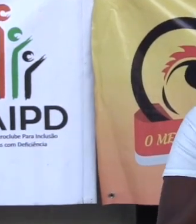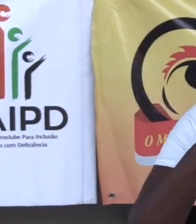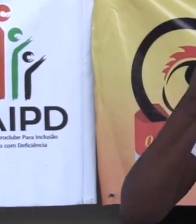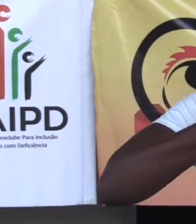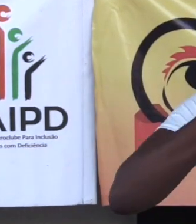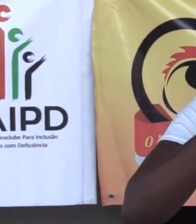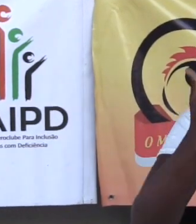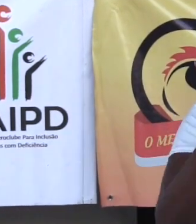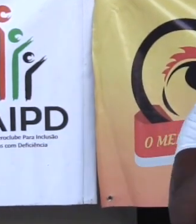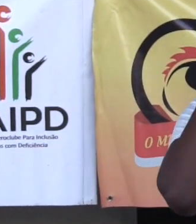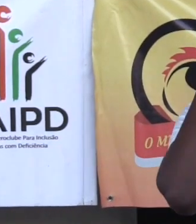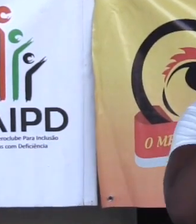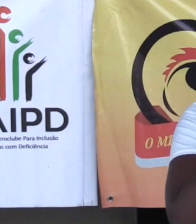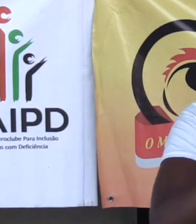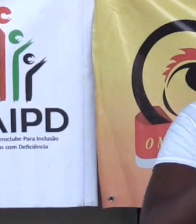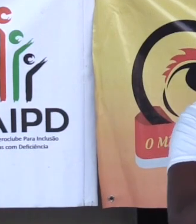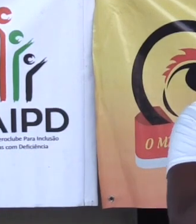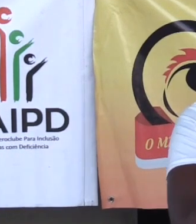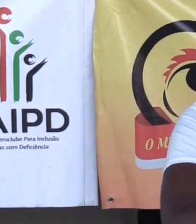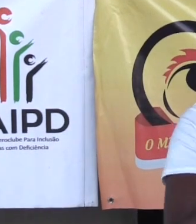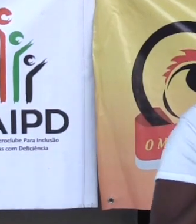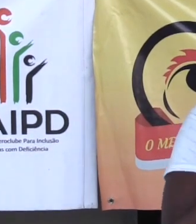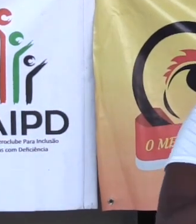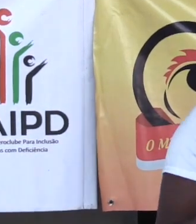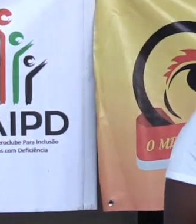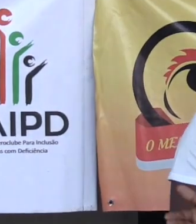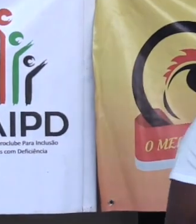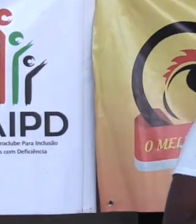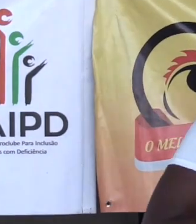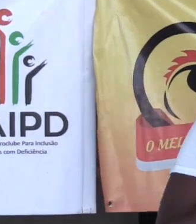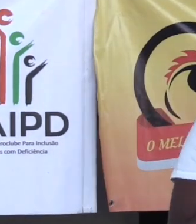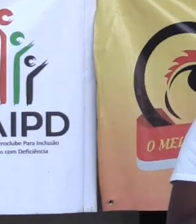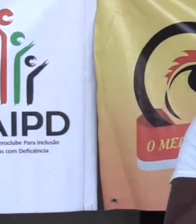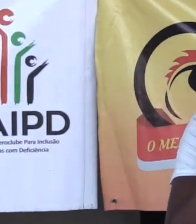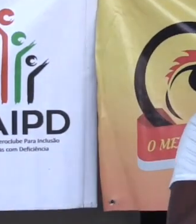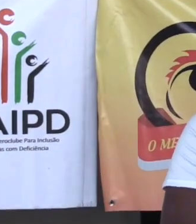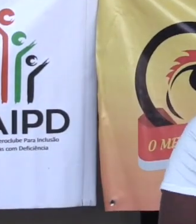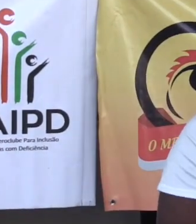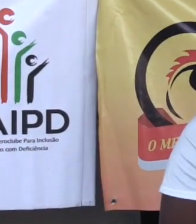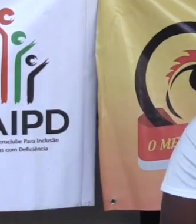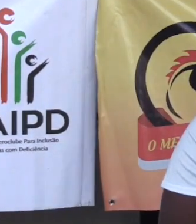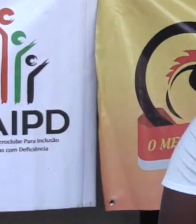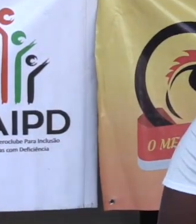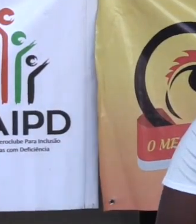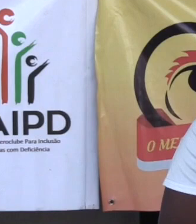Que continuemos a dar oportunidade às pessoas com deficiência em Moçambique.